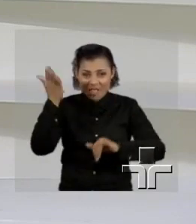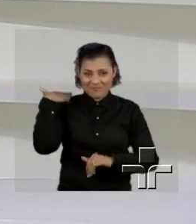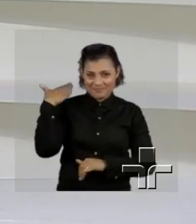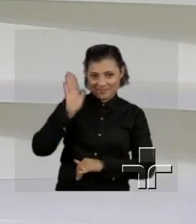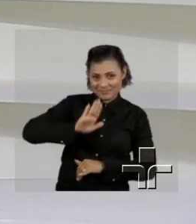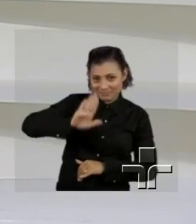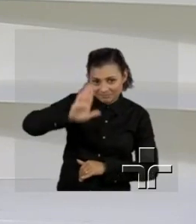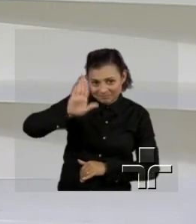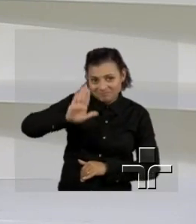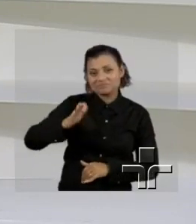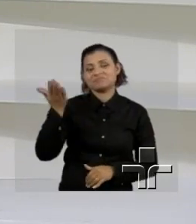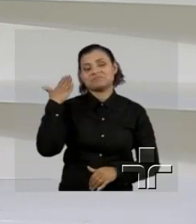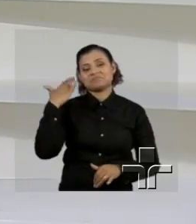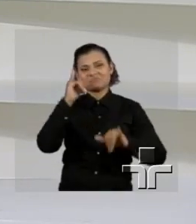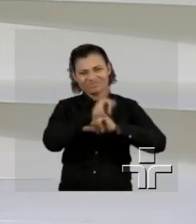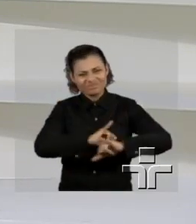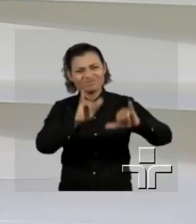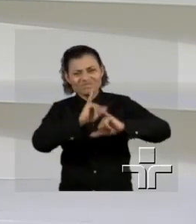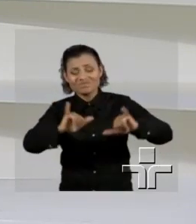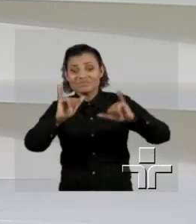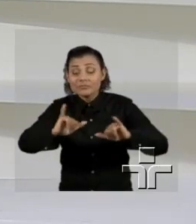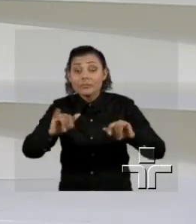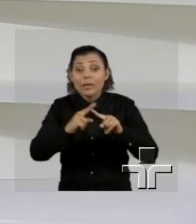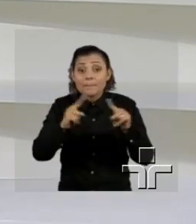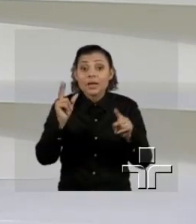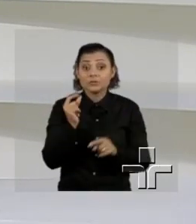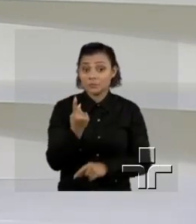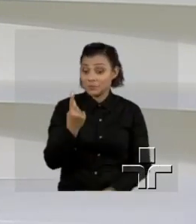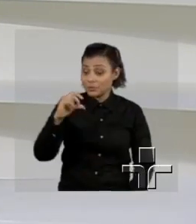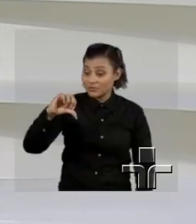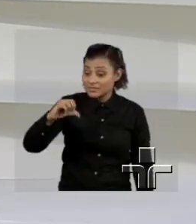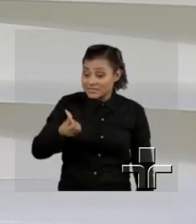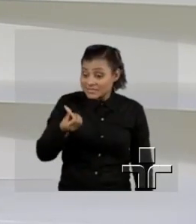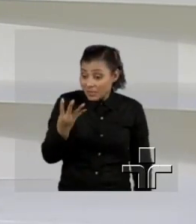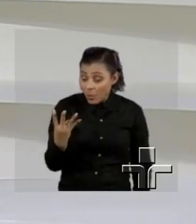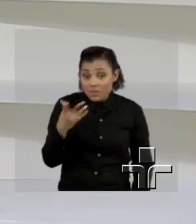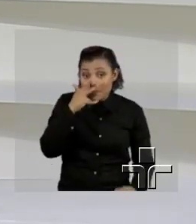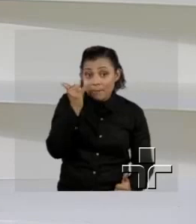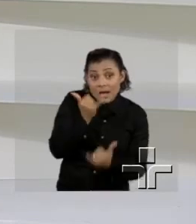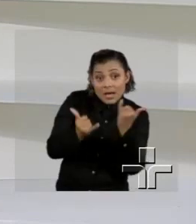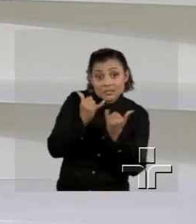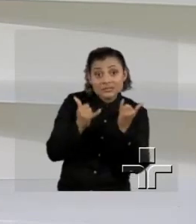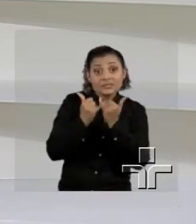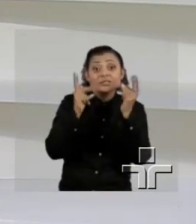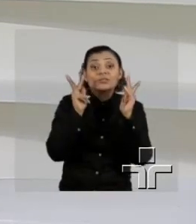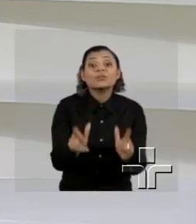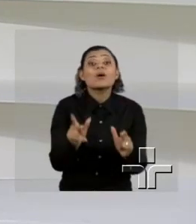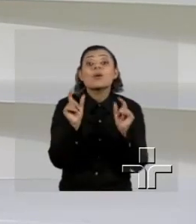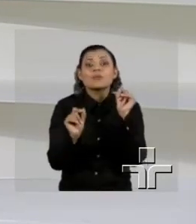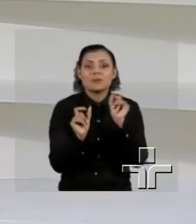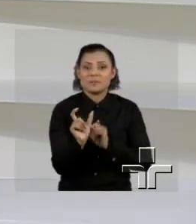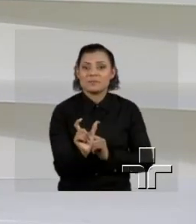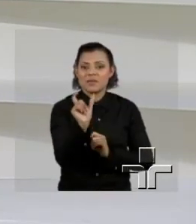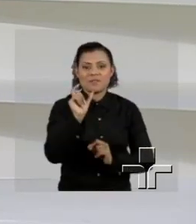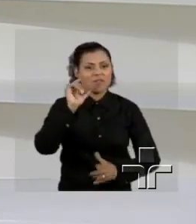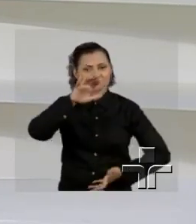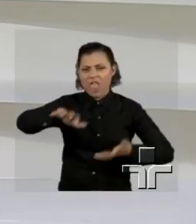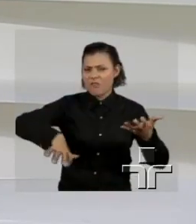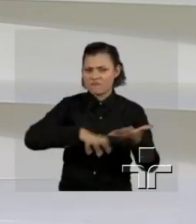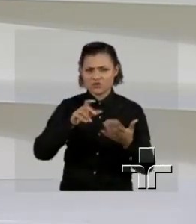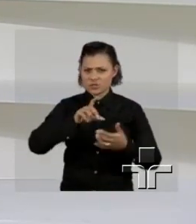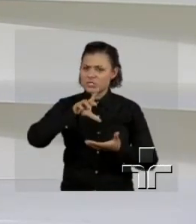Armadas brasileiras, nos anos 90 e 2000, passaram por um processo de releitura da sua